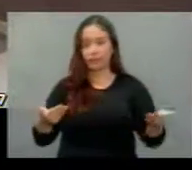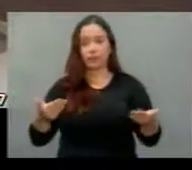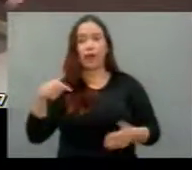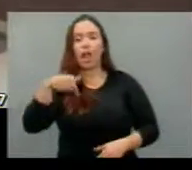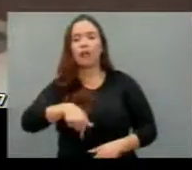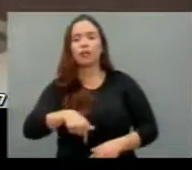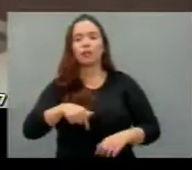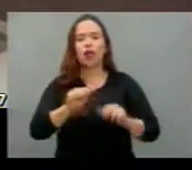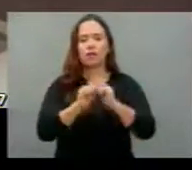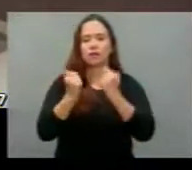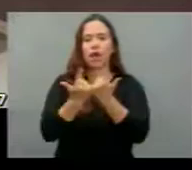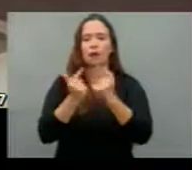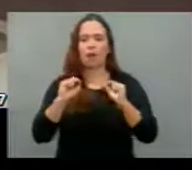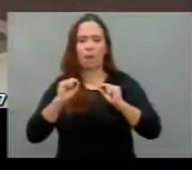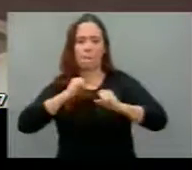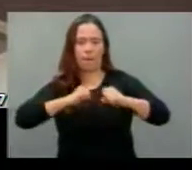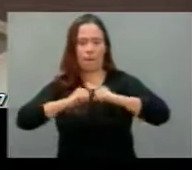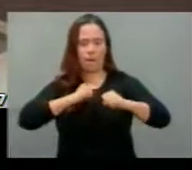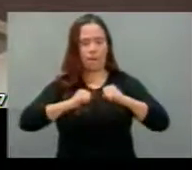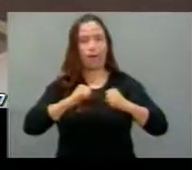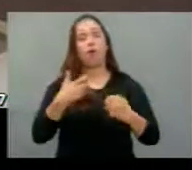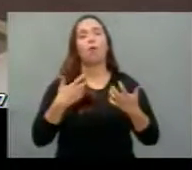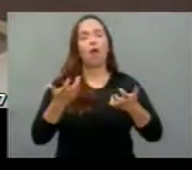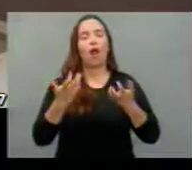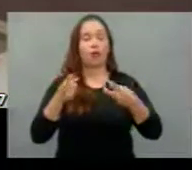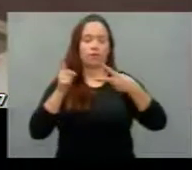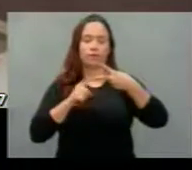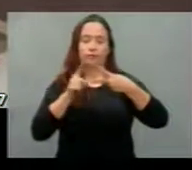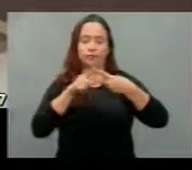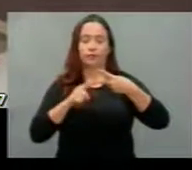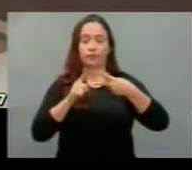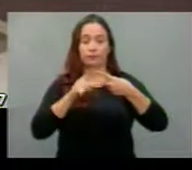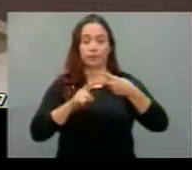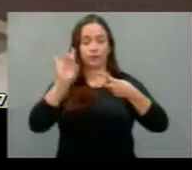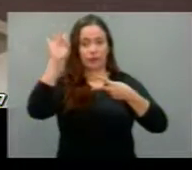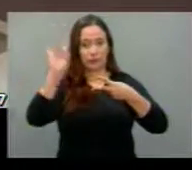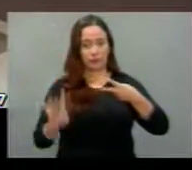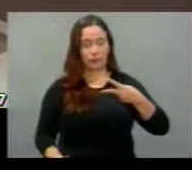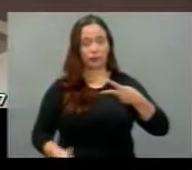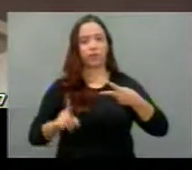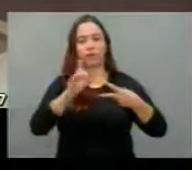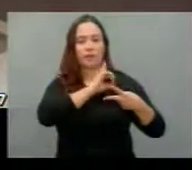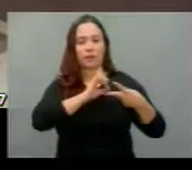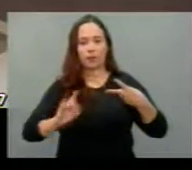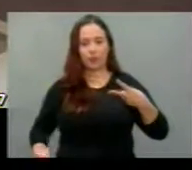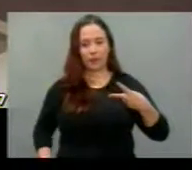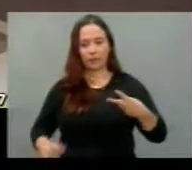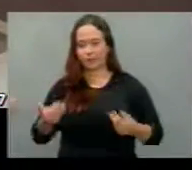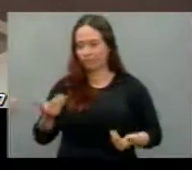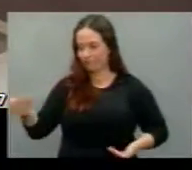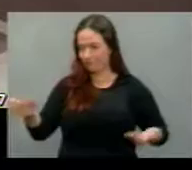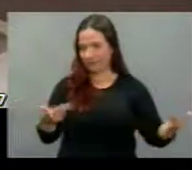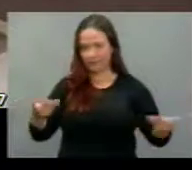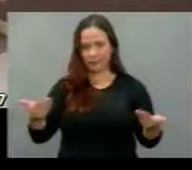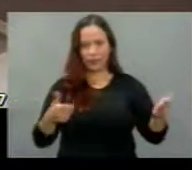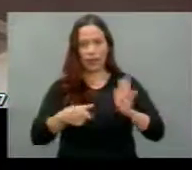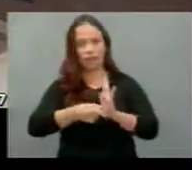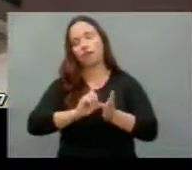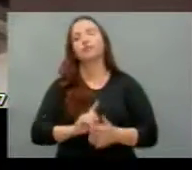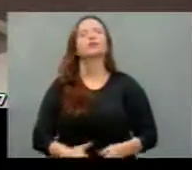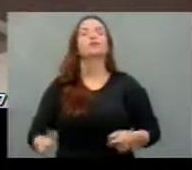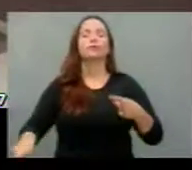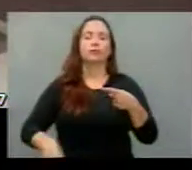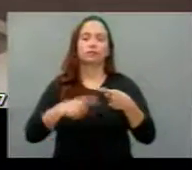ambiente do debate. Eu queria só colocar duas coisas em especial aos deputados que me fizeram apartes.